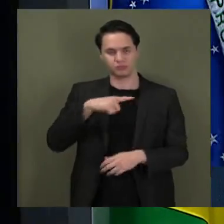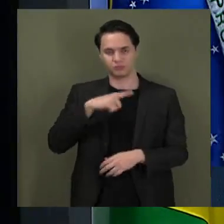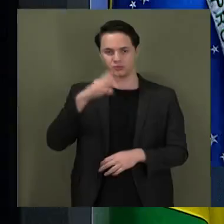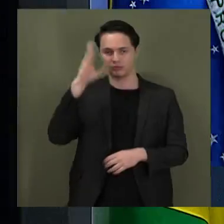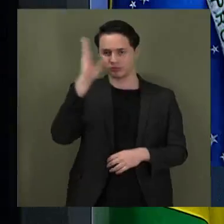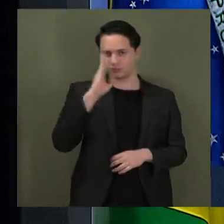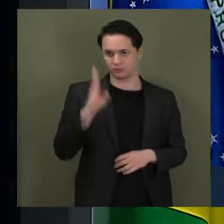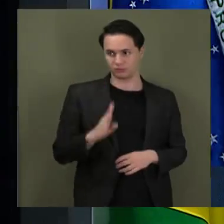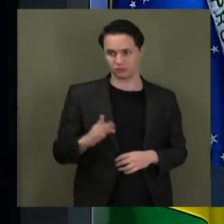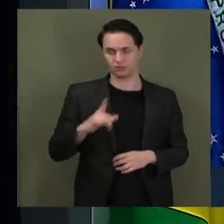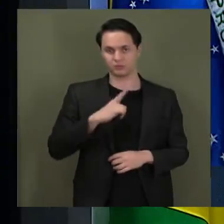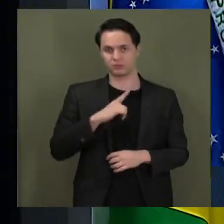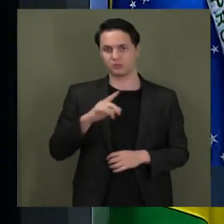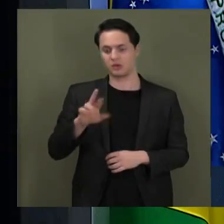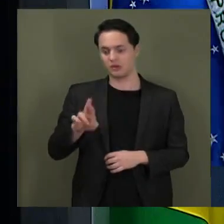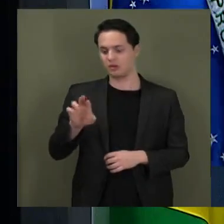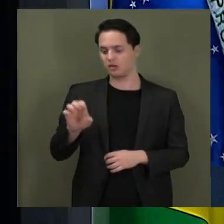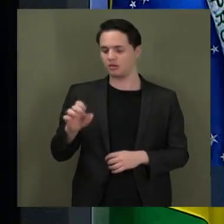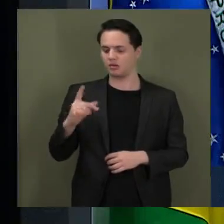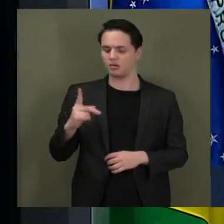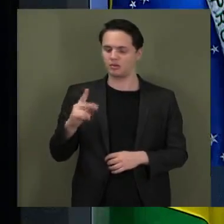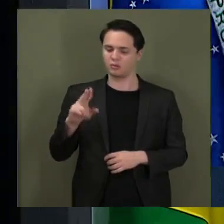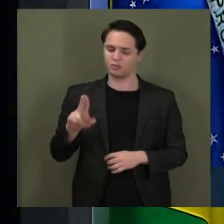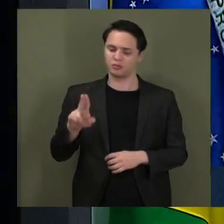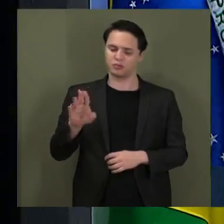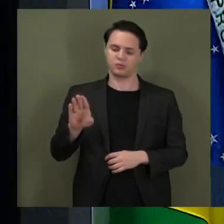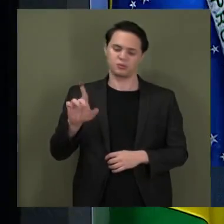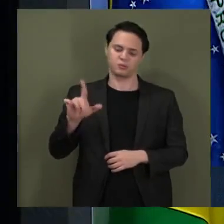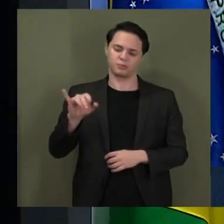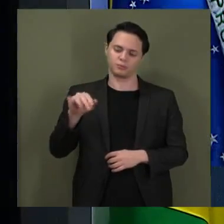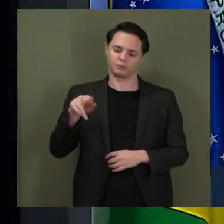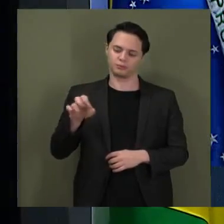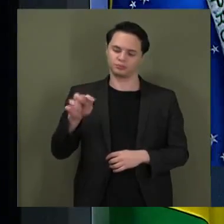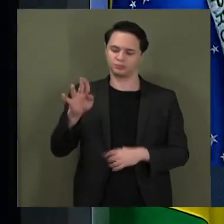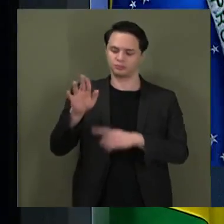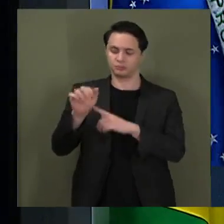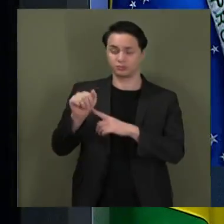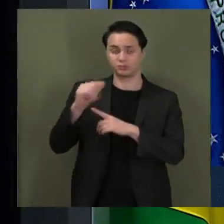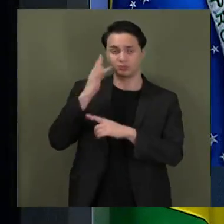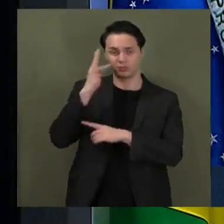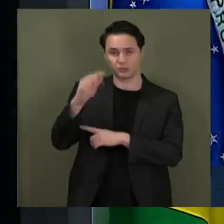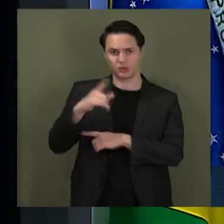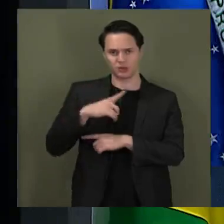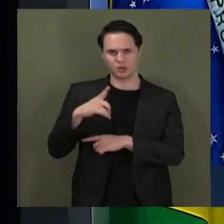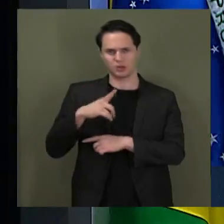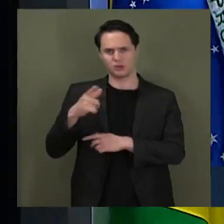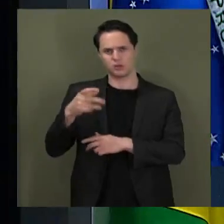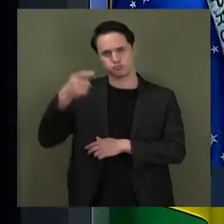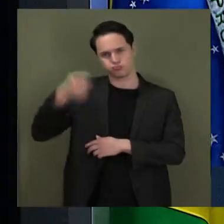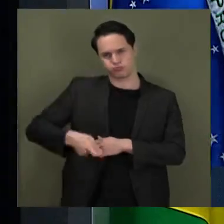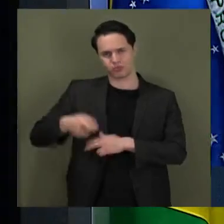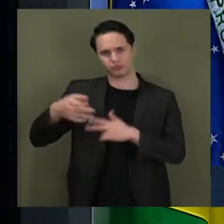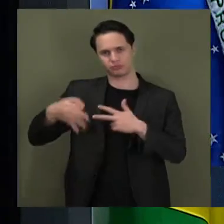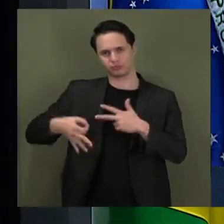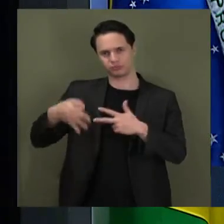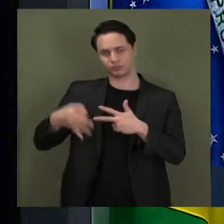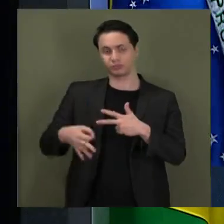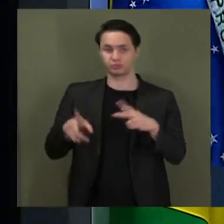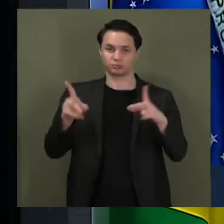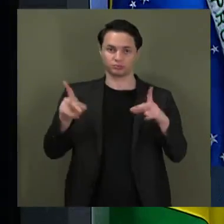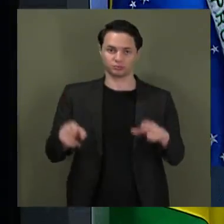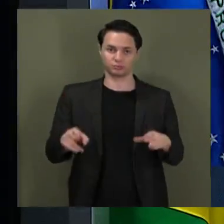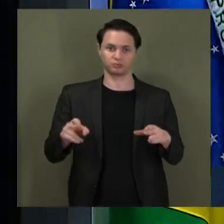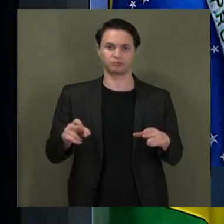uma republiqueta, condenado a uma nova ditadura do Poder Judiciário, conforme noticiou